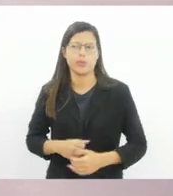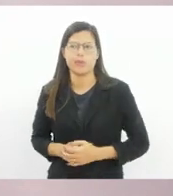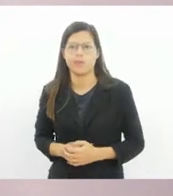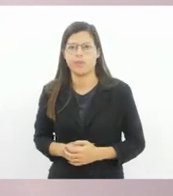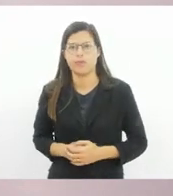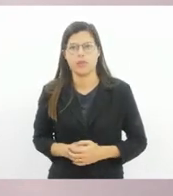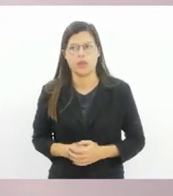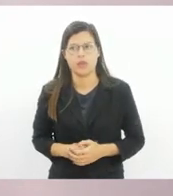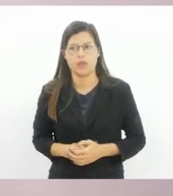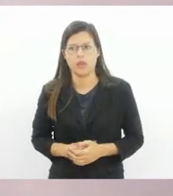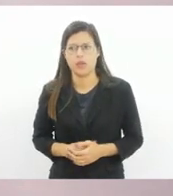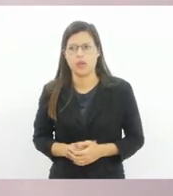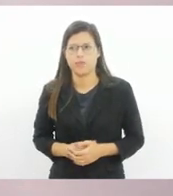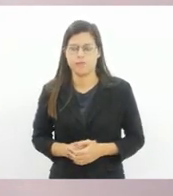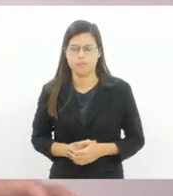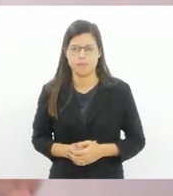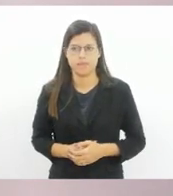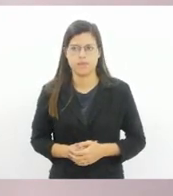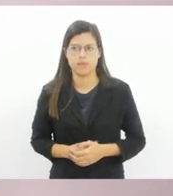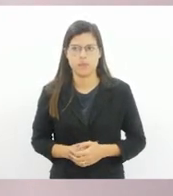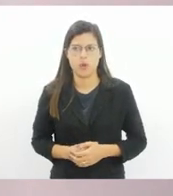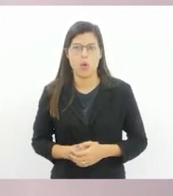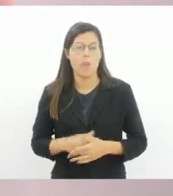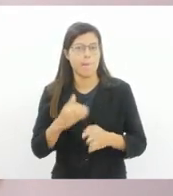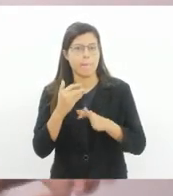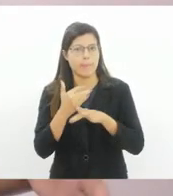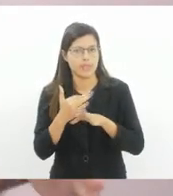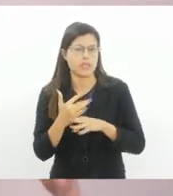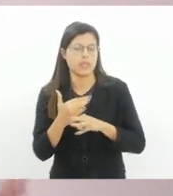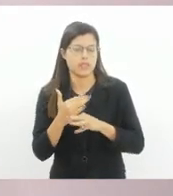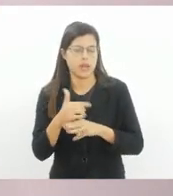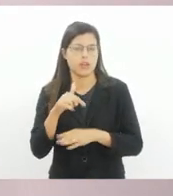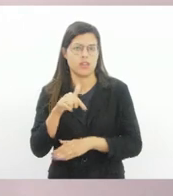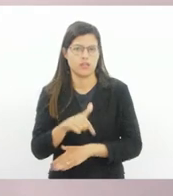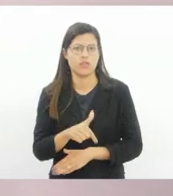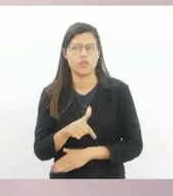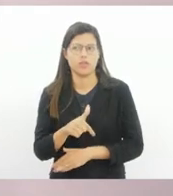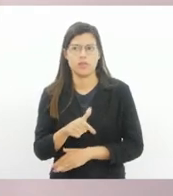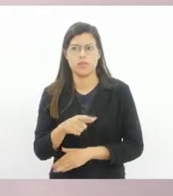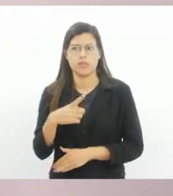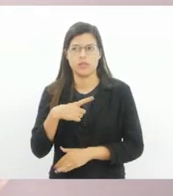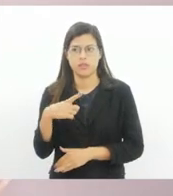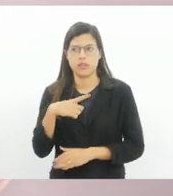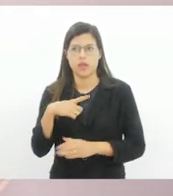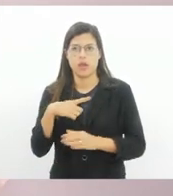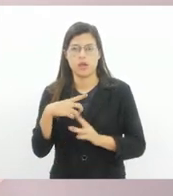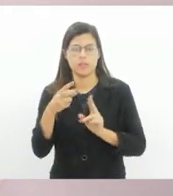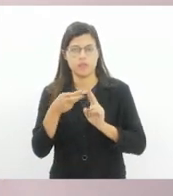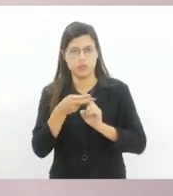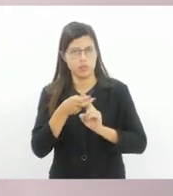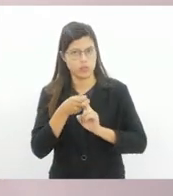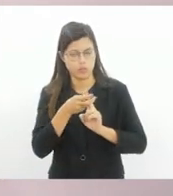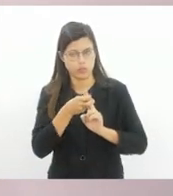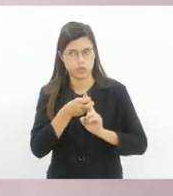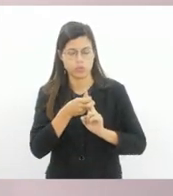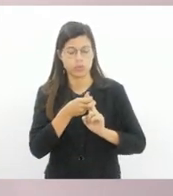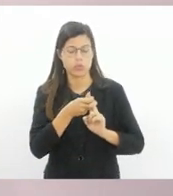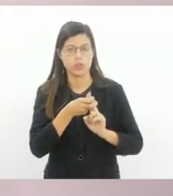por seu caráter, né, de uma cidade metropolitana, recebe no sistema de saúde,